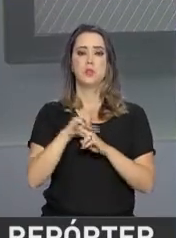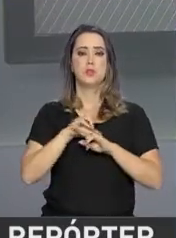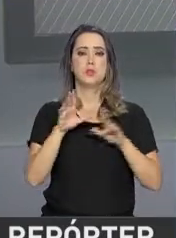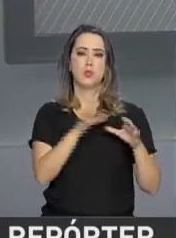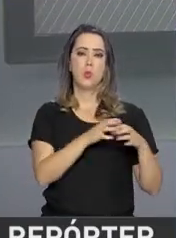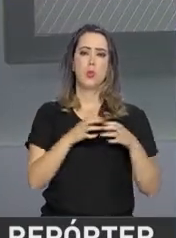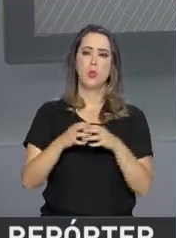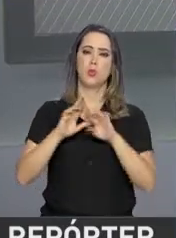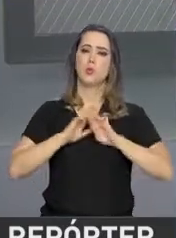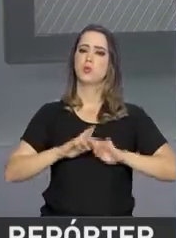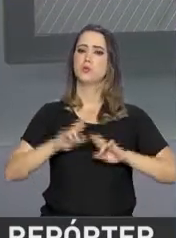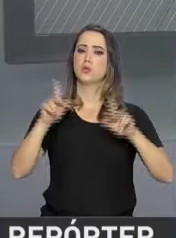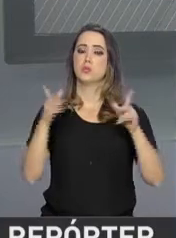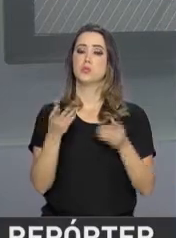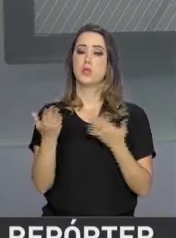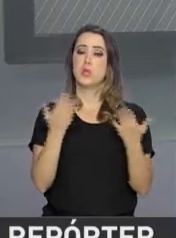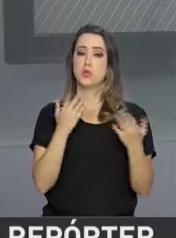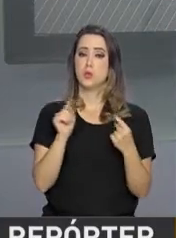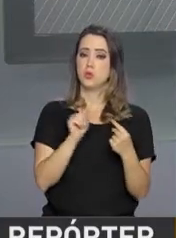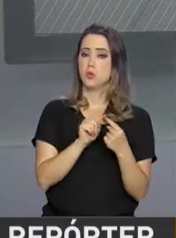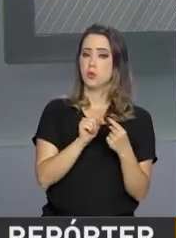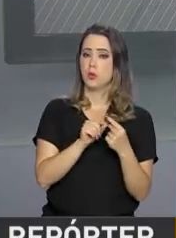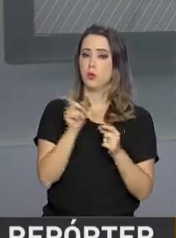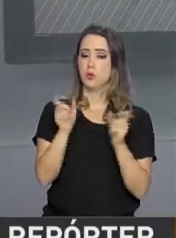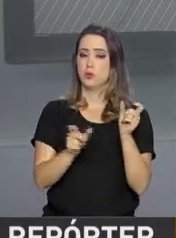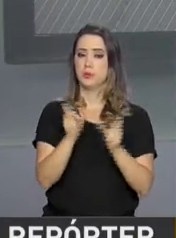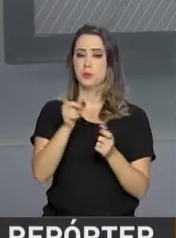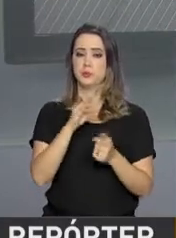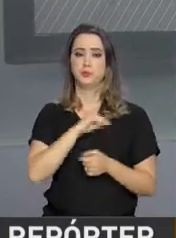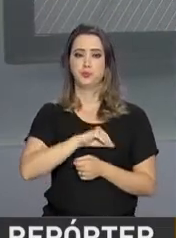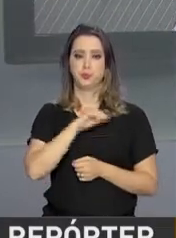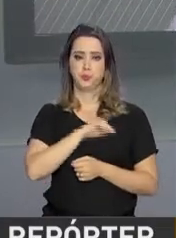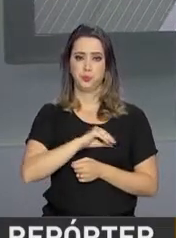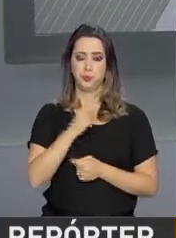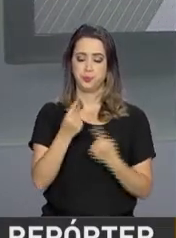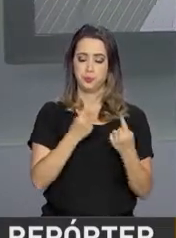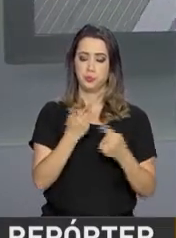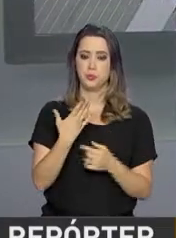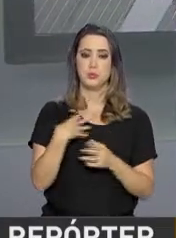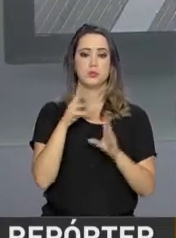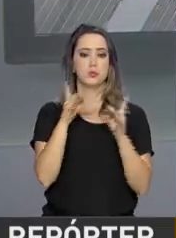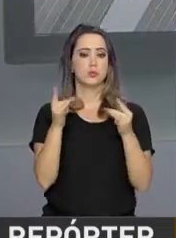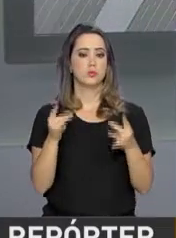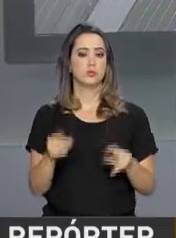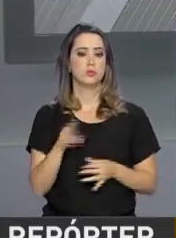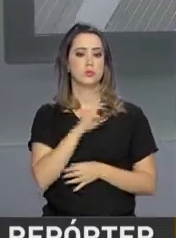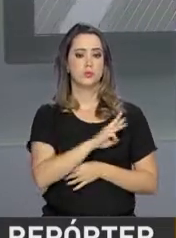modalidades de acordo com a renda familiar do candidato os detalhes estão quem